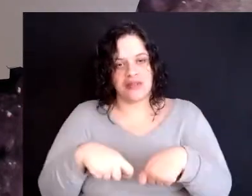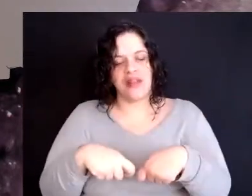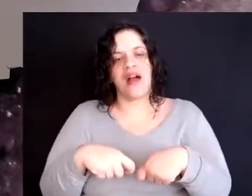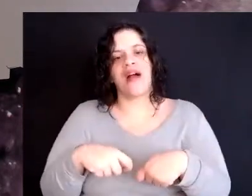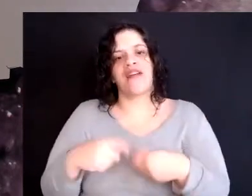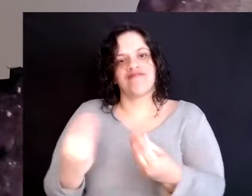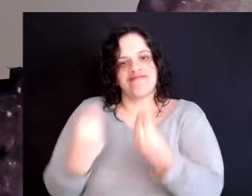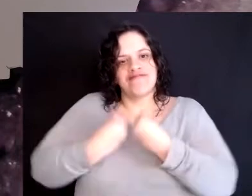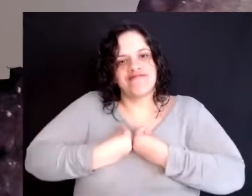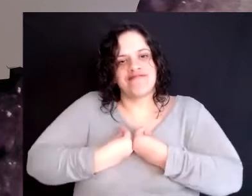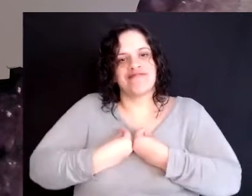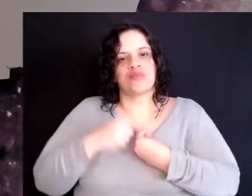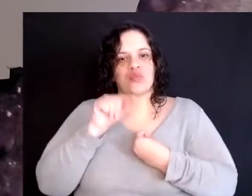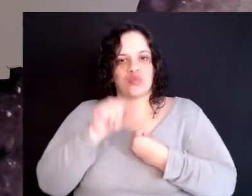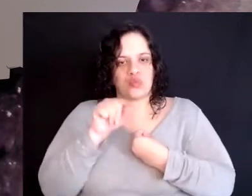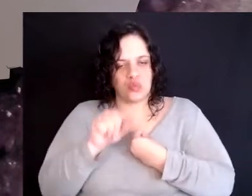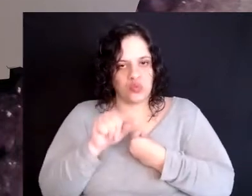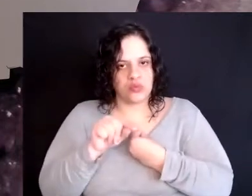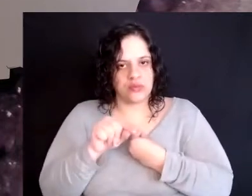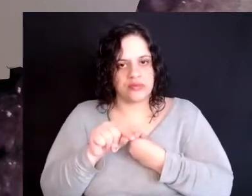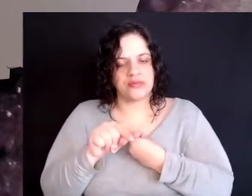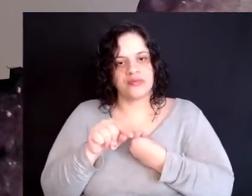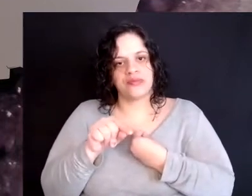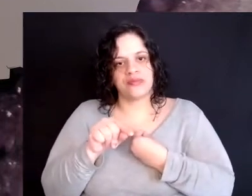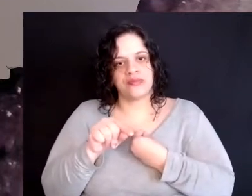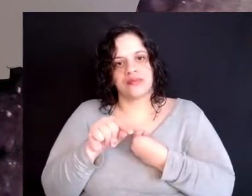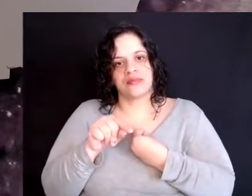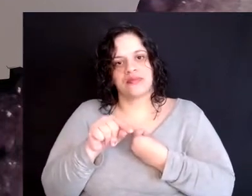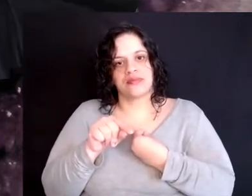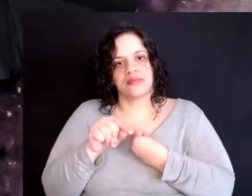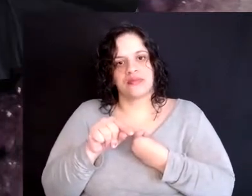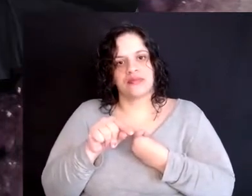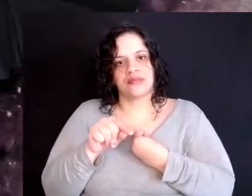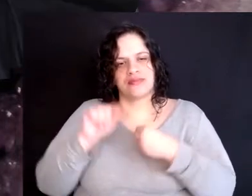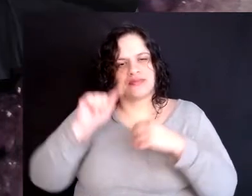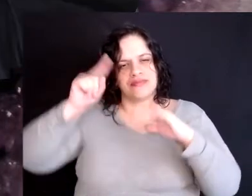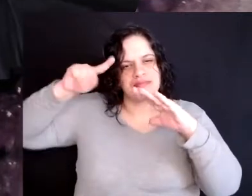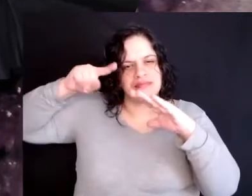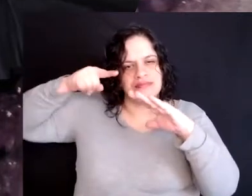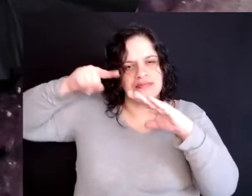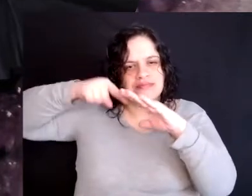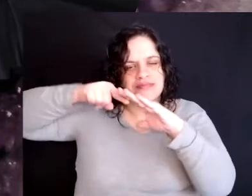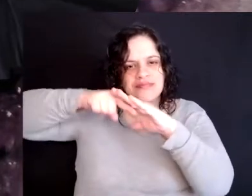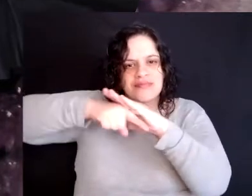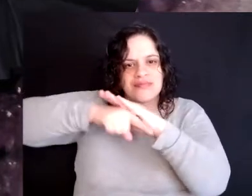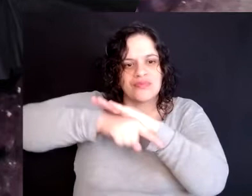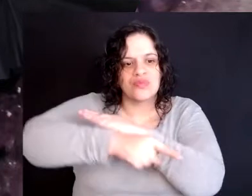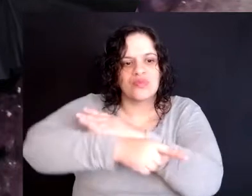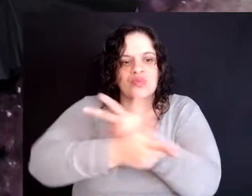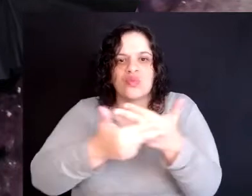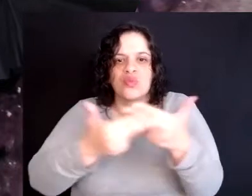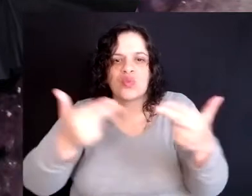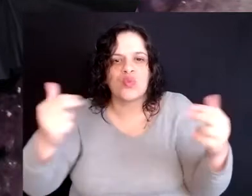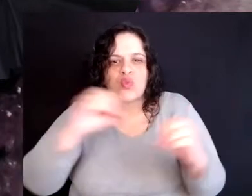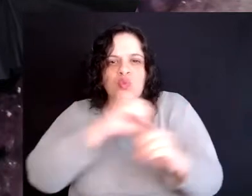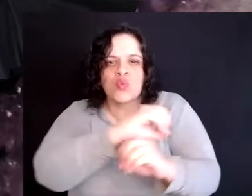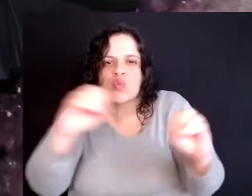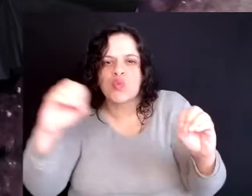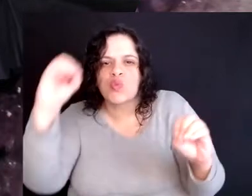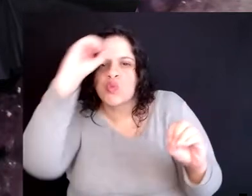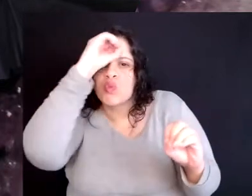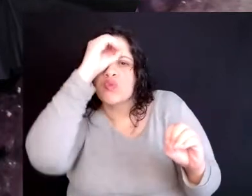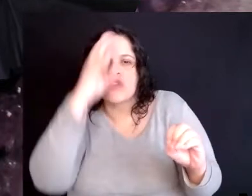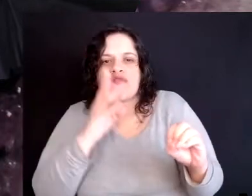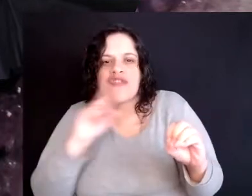penetrar os mundos que desconhecemos, como é os subterrâneos